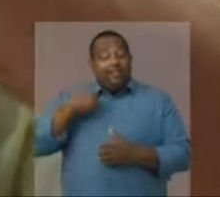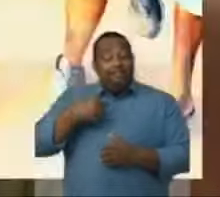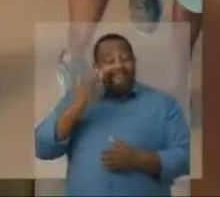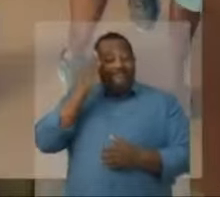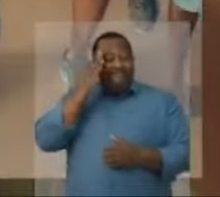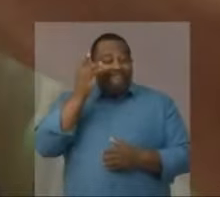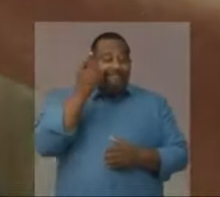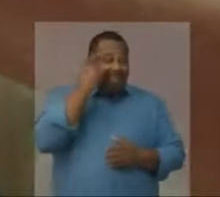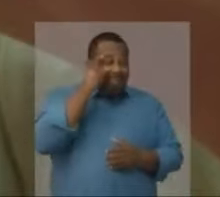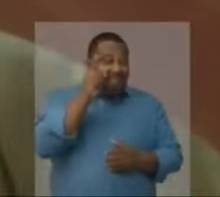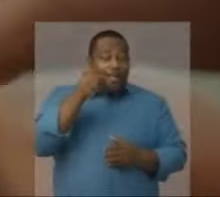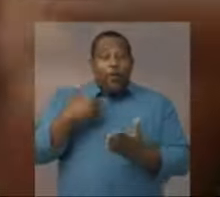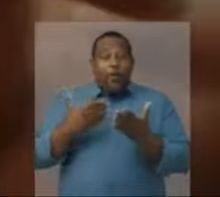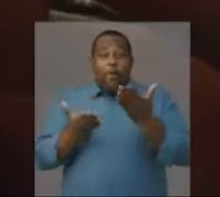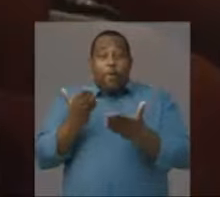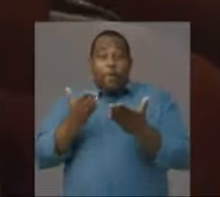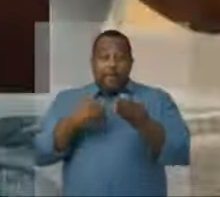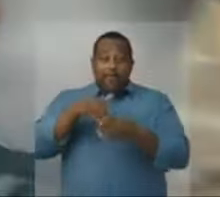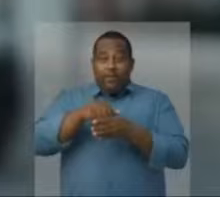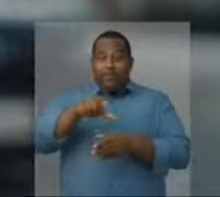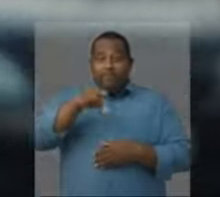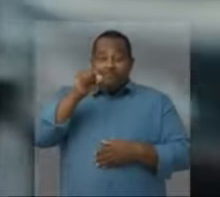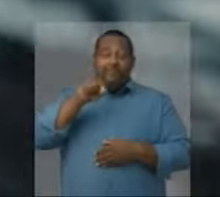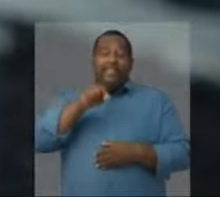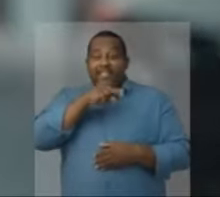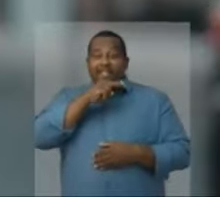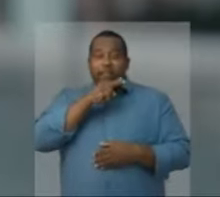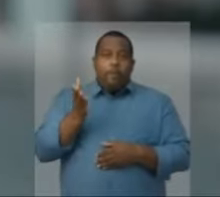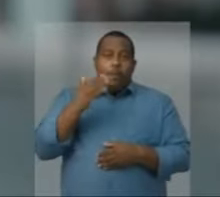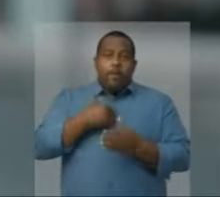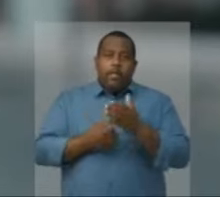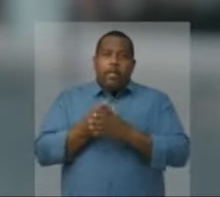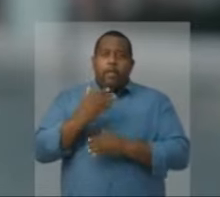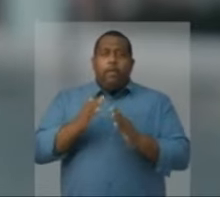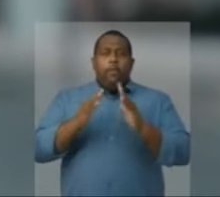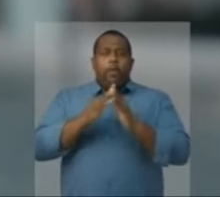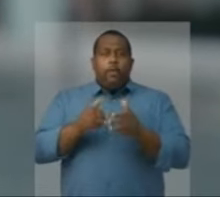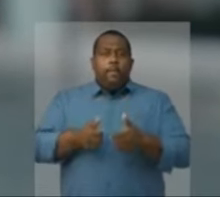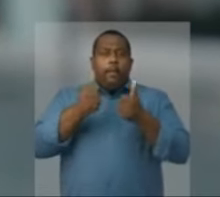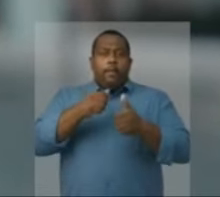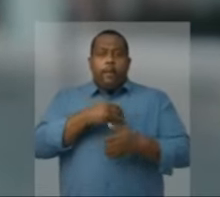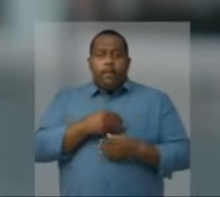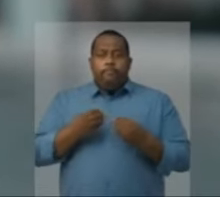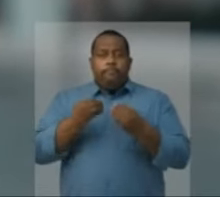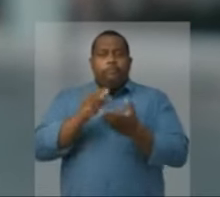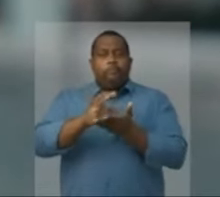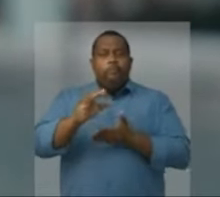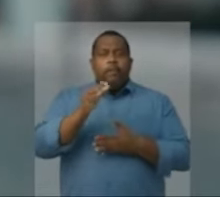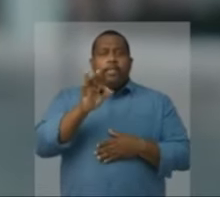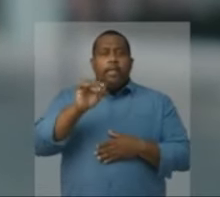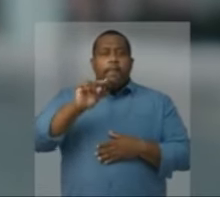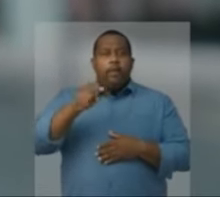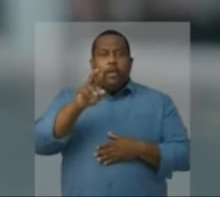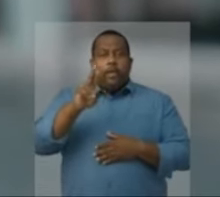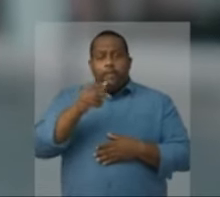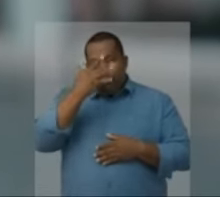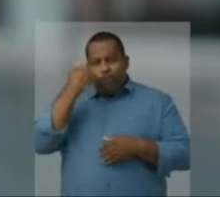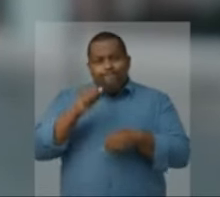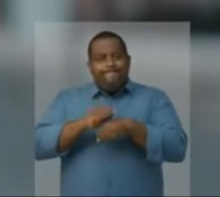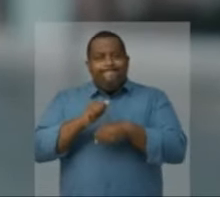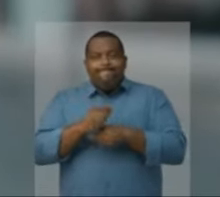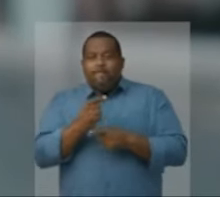Fique ligado, fique esperto, quem compara, vota em Neto. Vamos criar o Morar Melhor Bahia, dando até 10 mil reais para quem